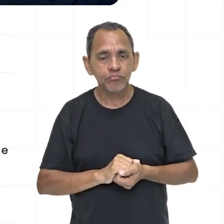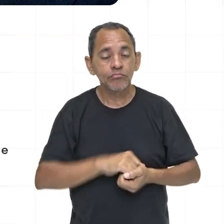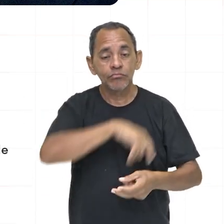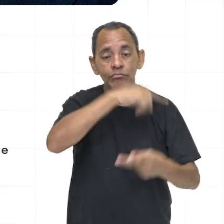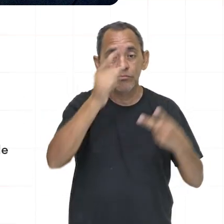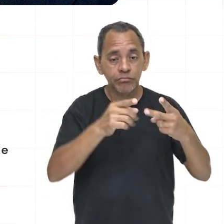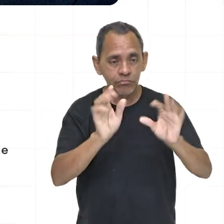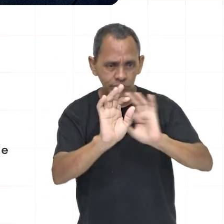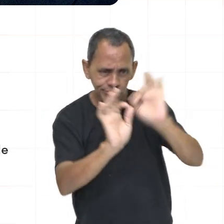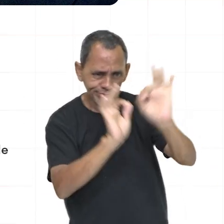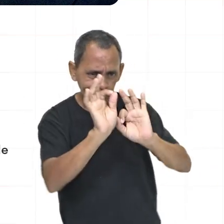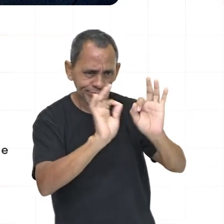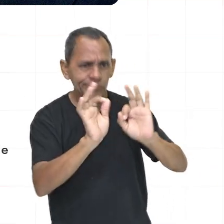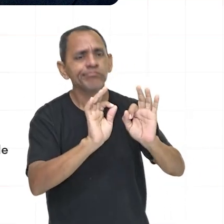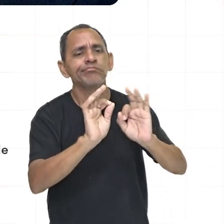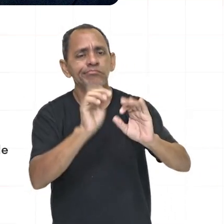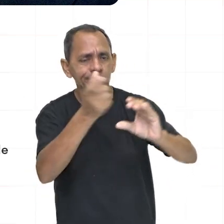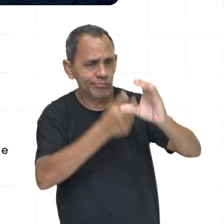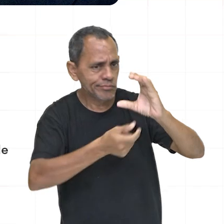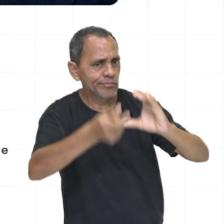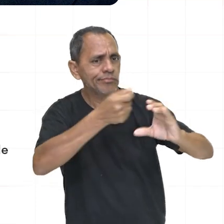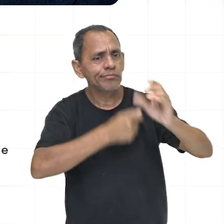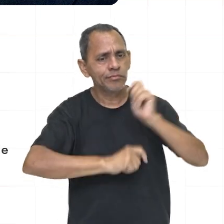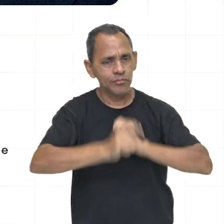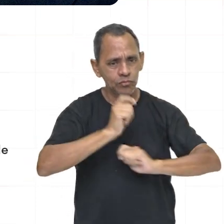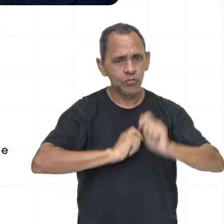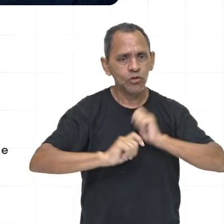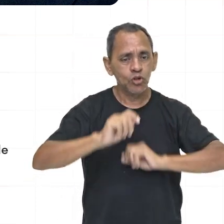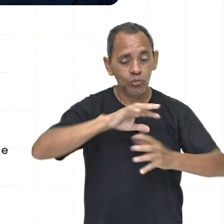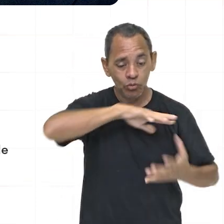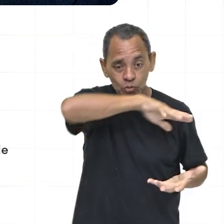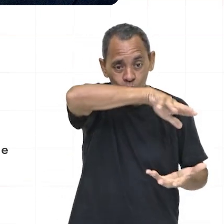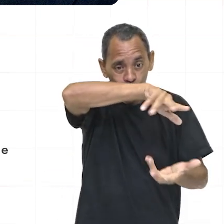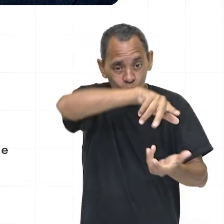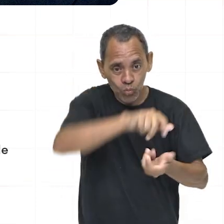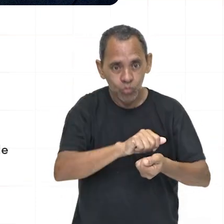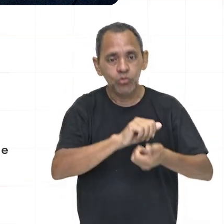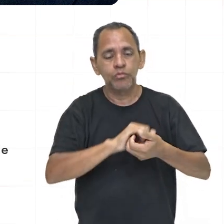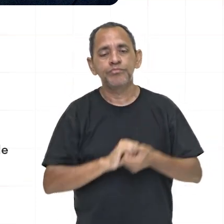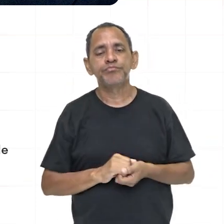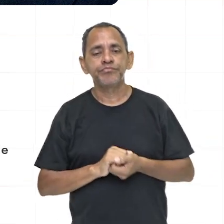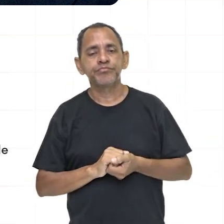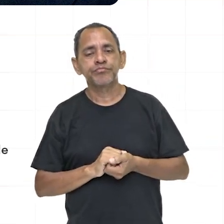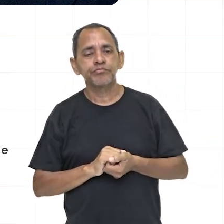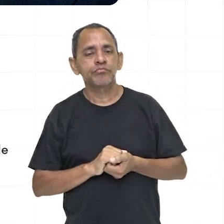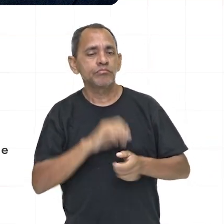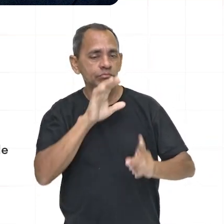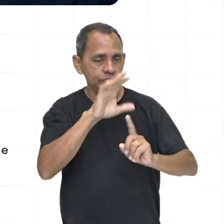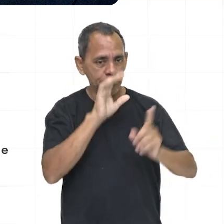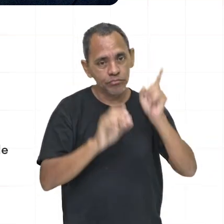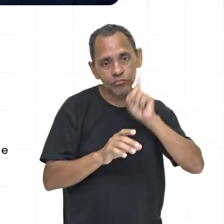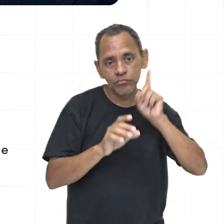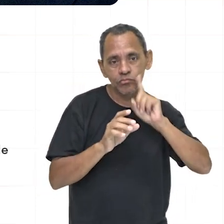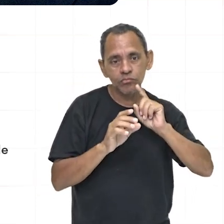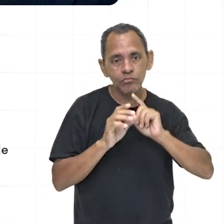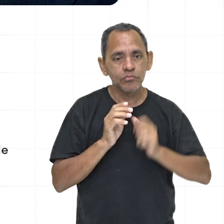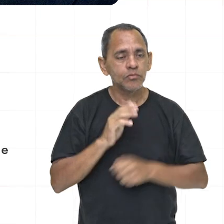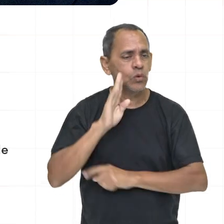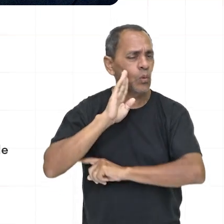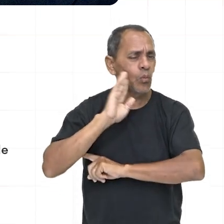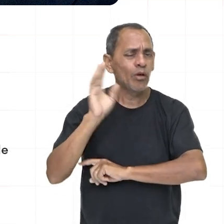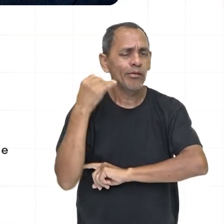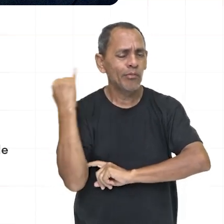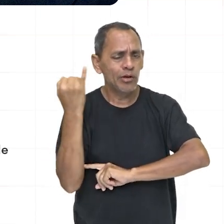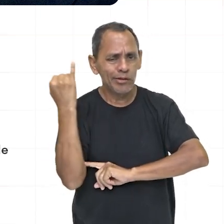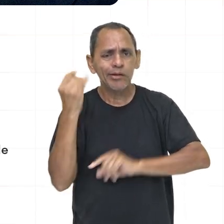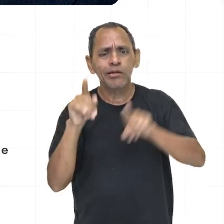a economia capitalista mundial, que, segundo os Estados Unidos, era fundamental para o escoamento de seus produtos